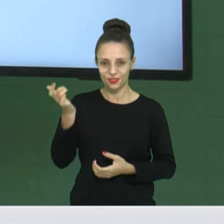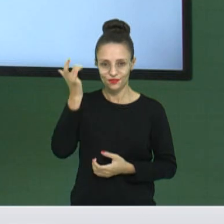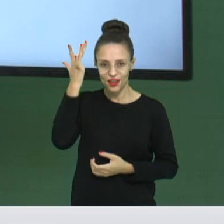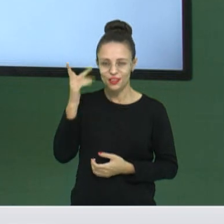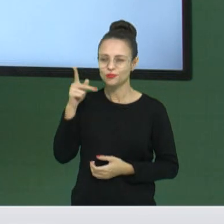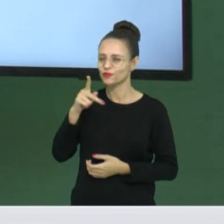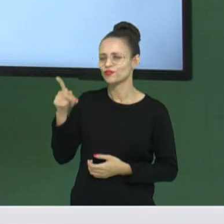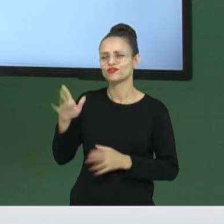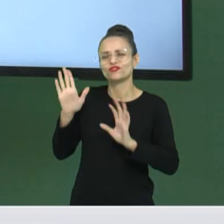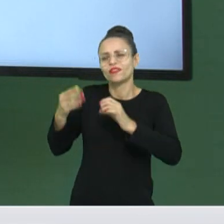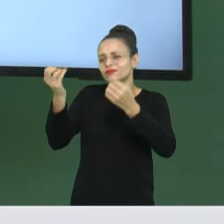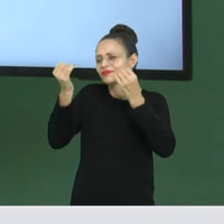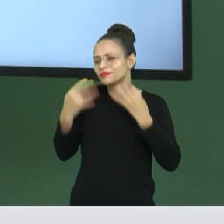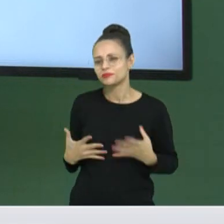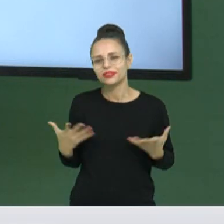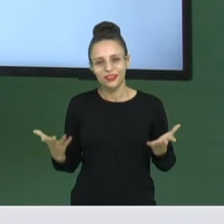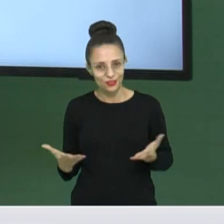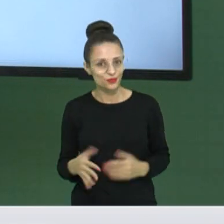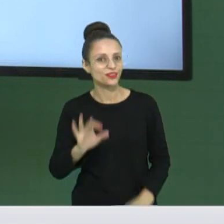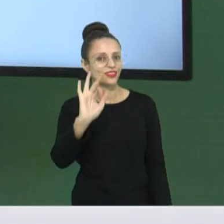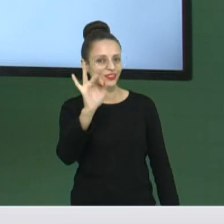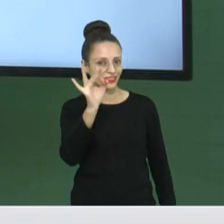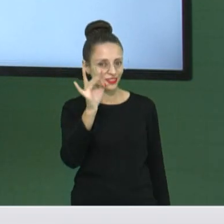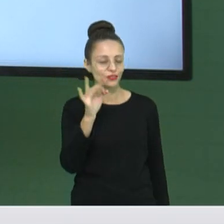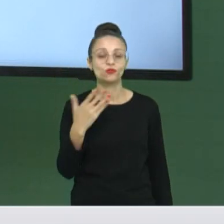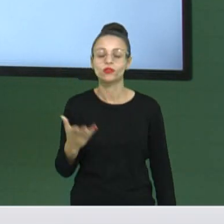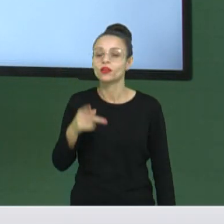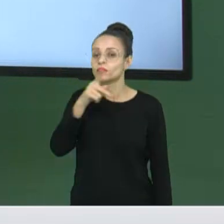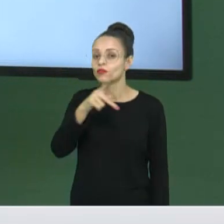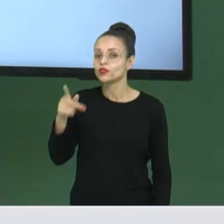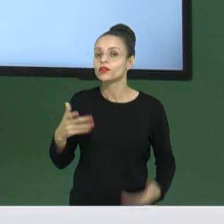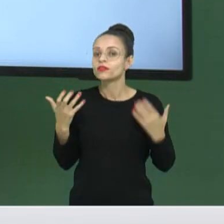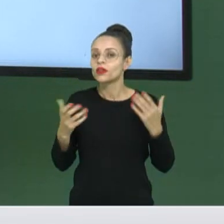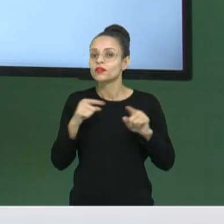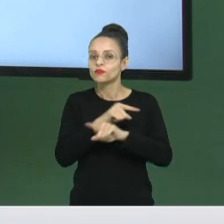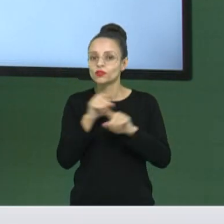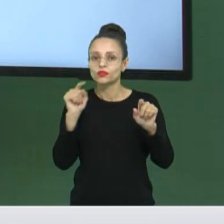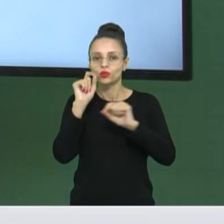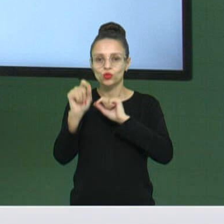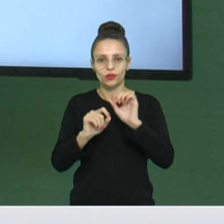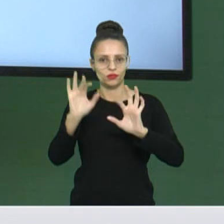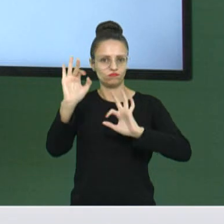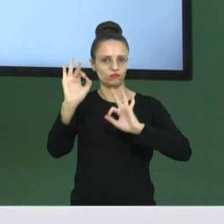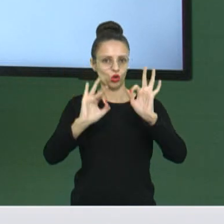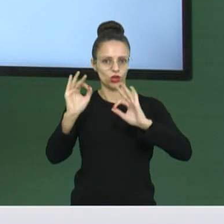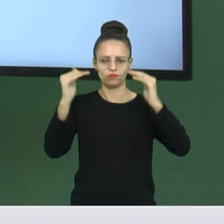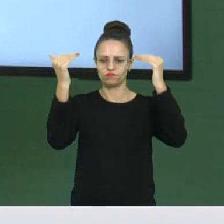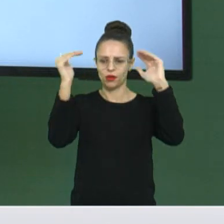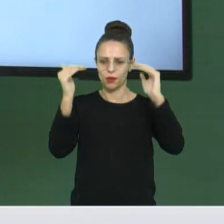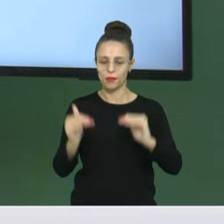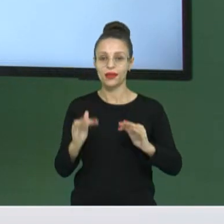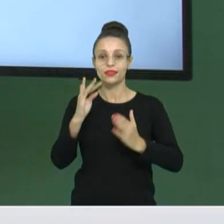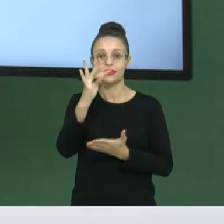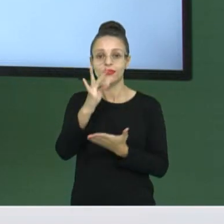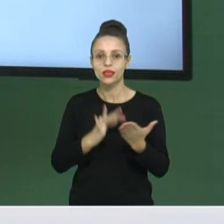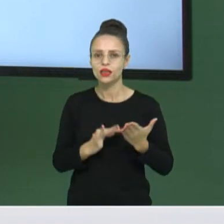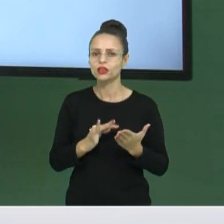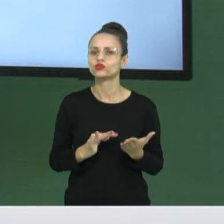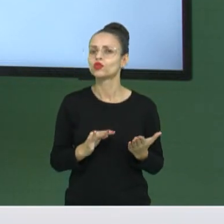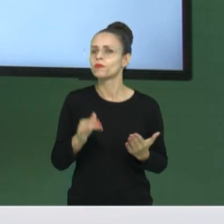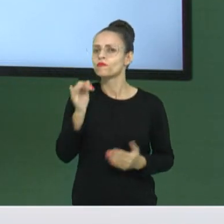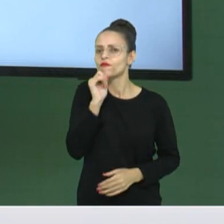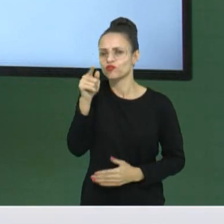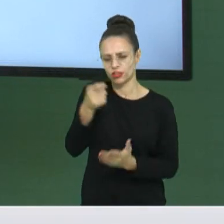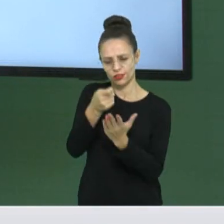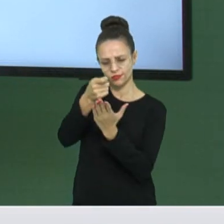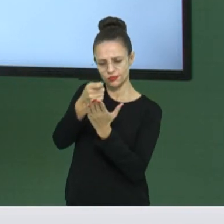fácil, professora, você já tinha explicado isso. E o que a professora quer? Quer que você organize o seu texto de forma que qualquer pessoa